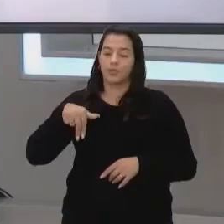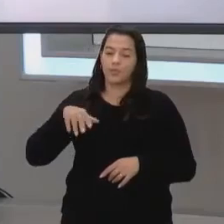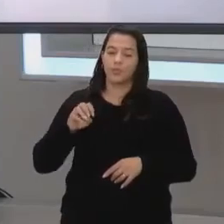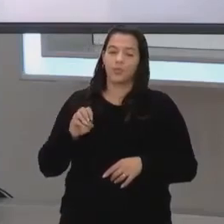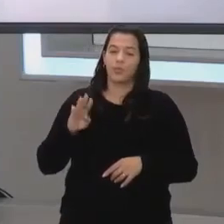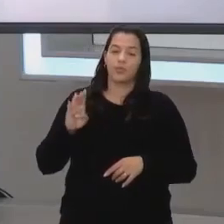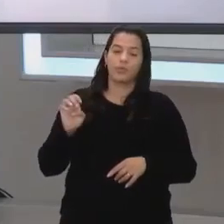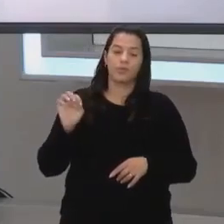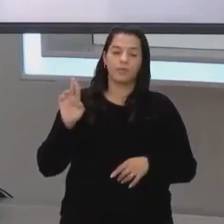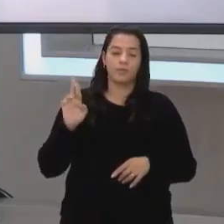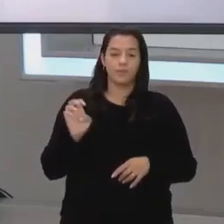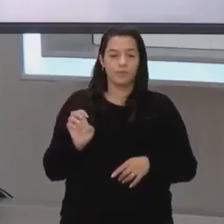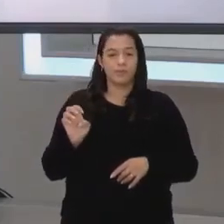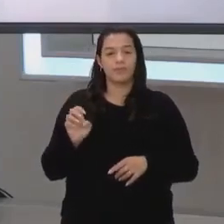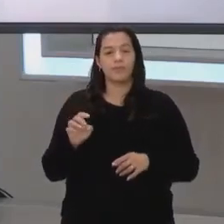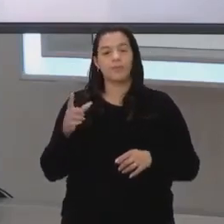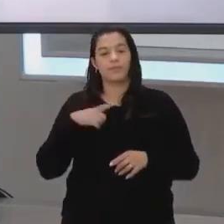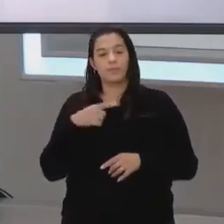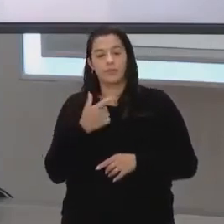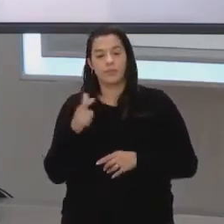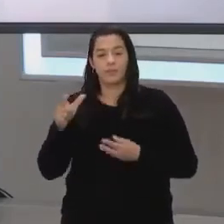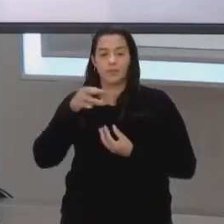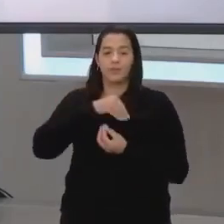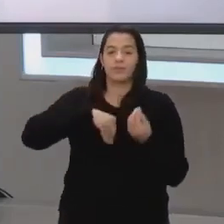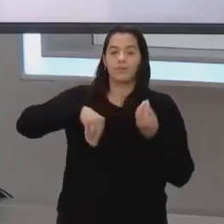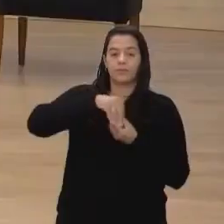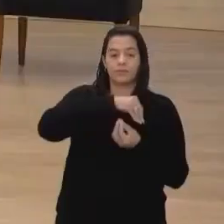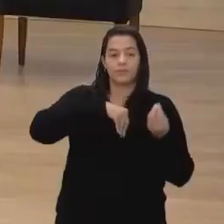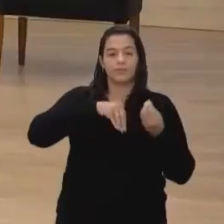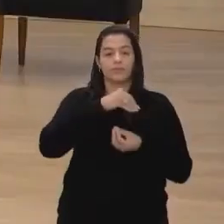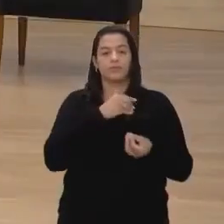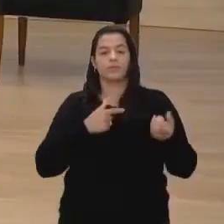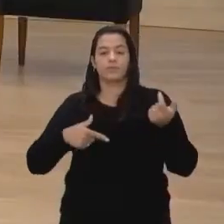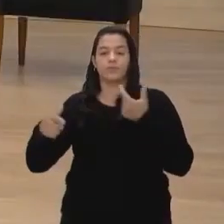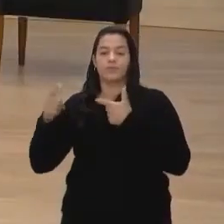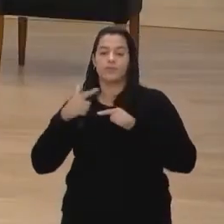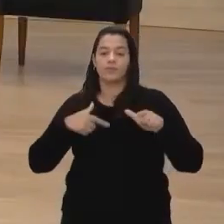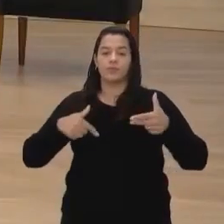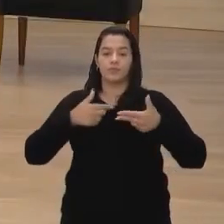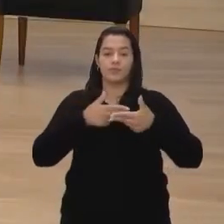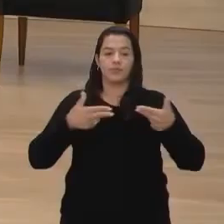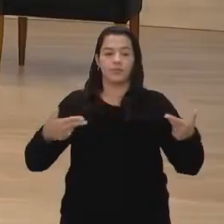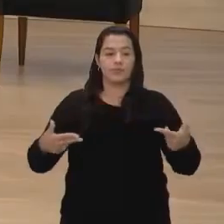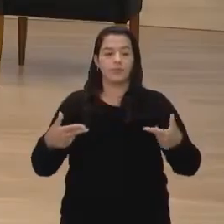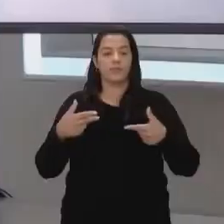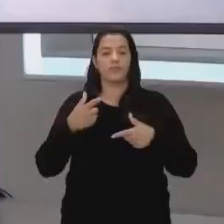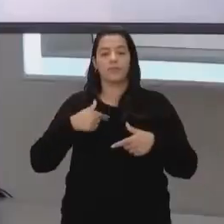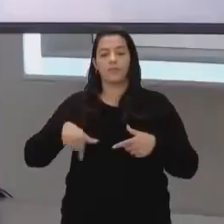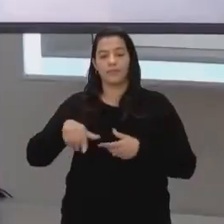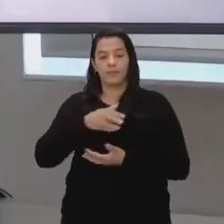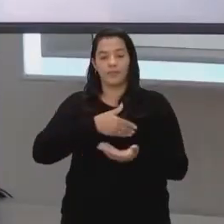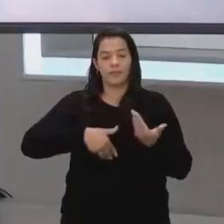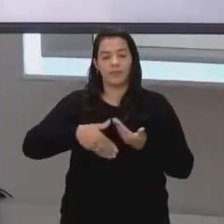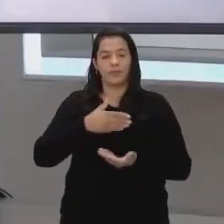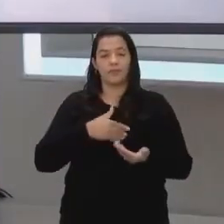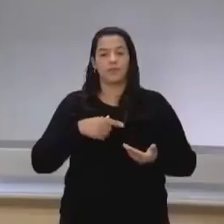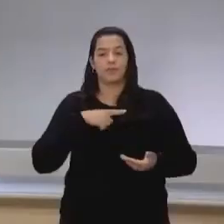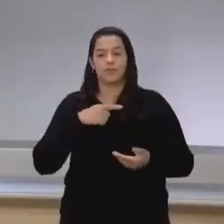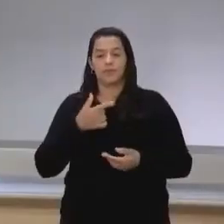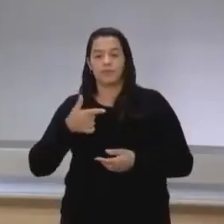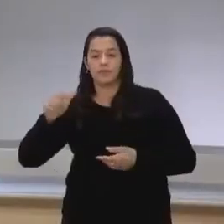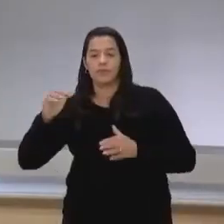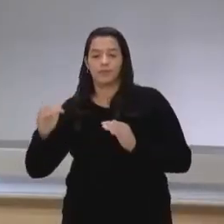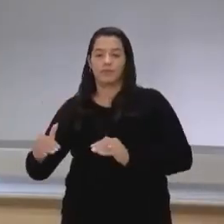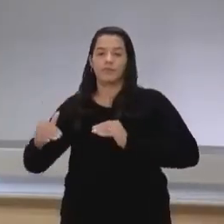nome nobreza, professor, não se misturam com os outros elementos químicos, portanto não interagem. Está no outro